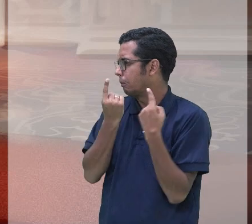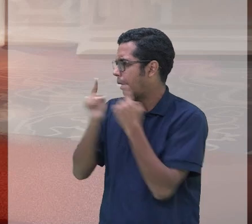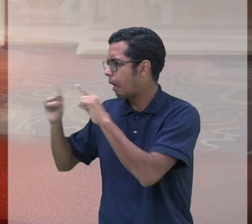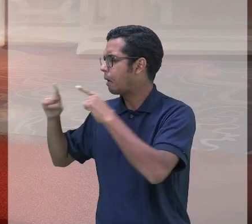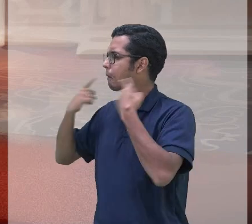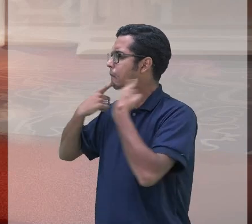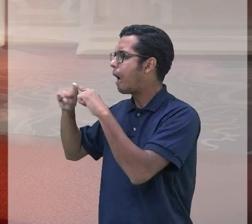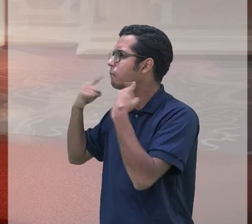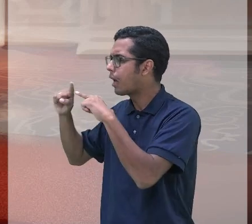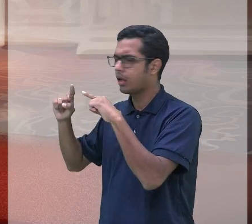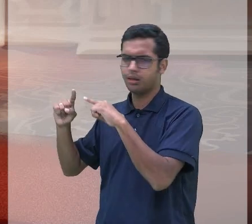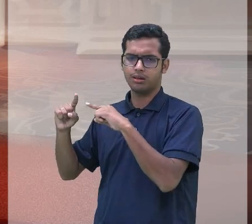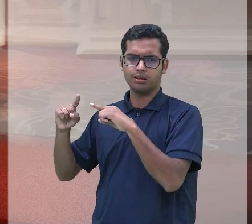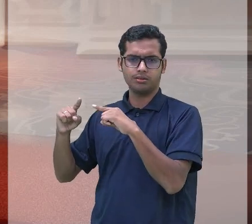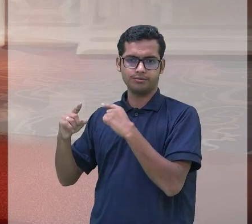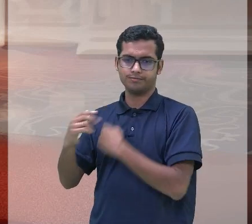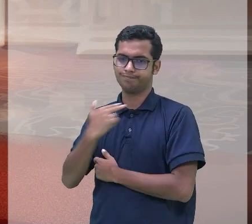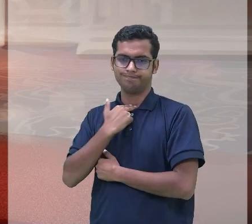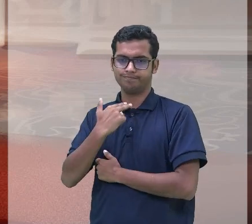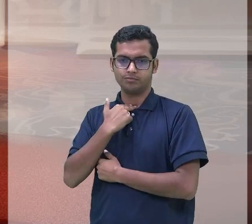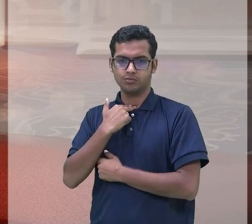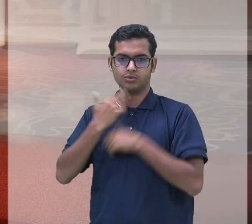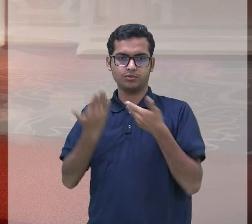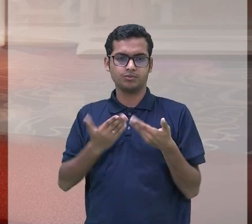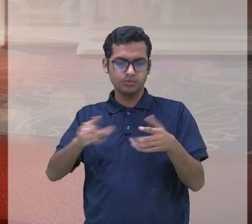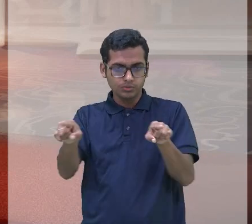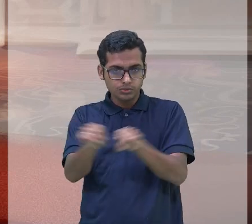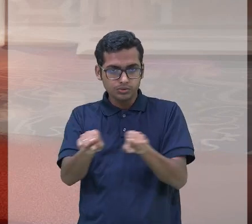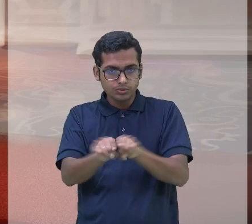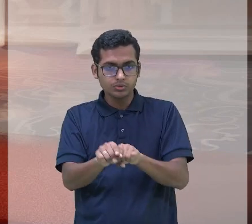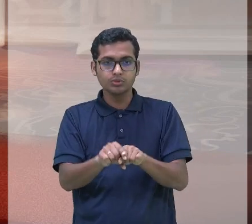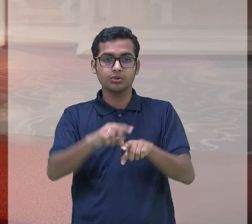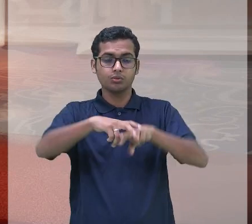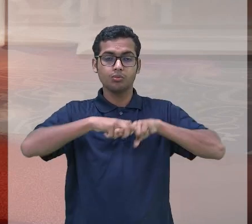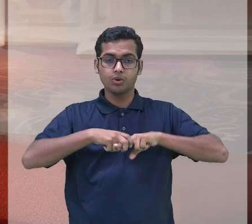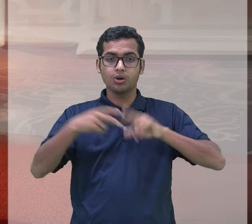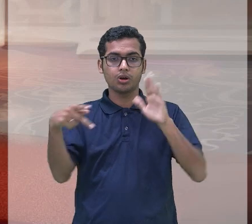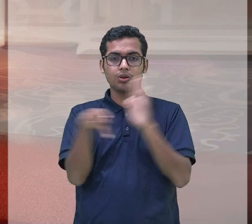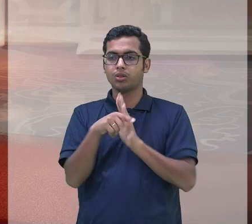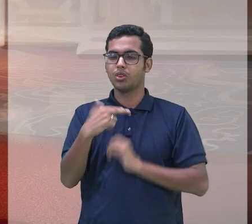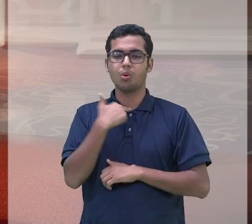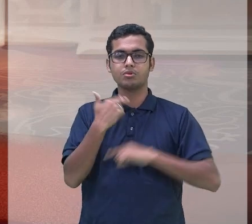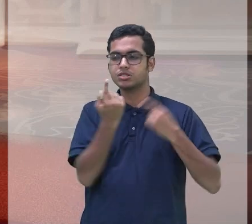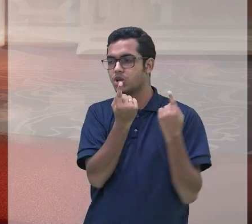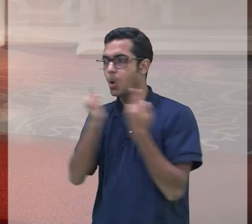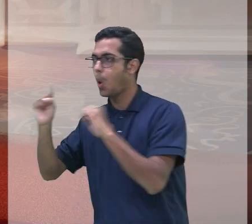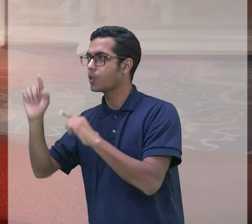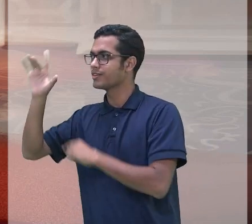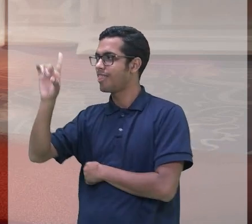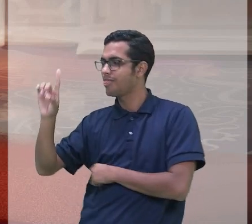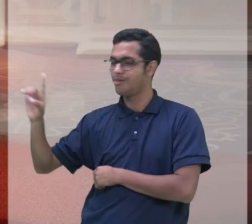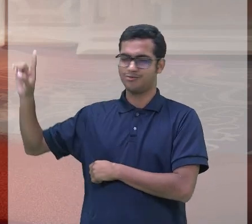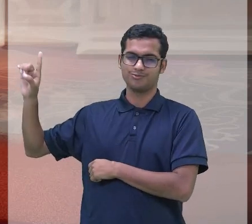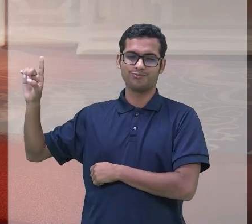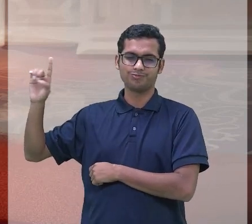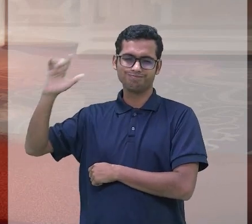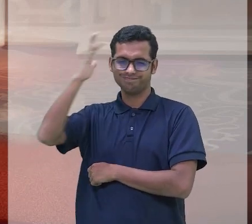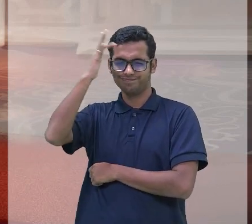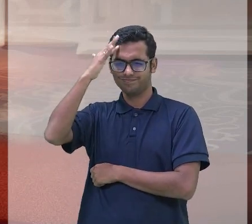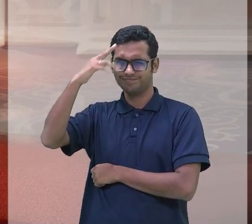esse pensamento dogmático, ele estaria contestando a vontade do próprio Deus. Então o que